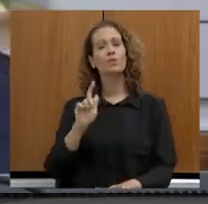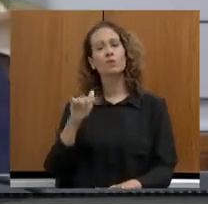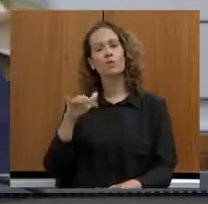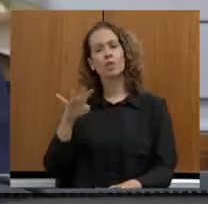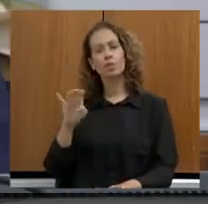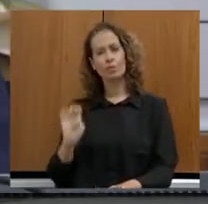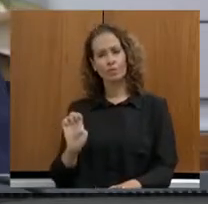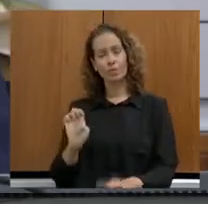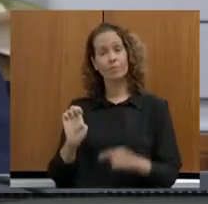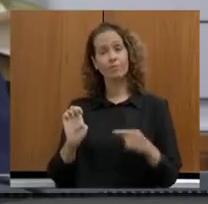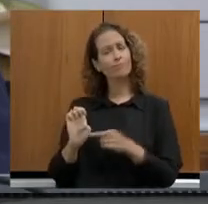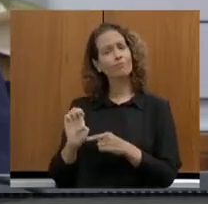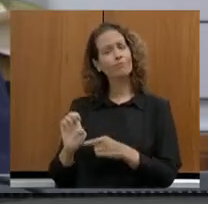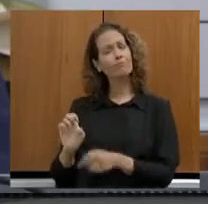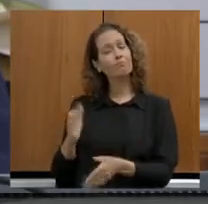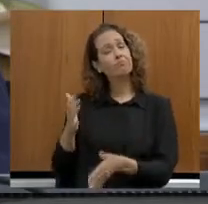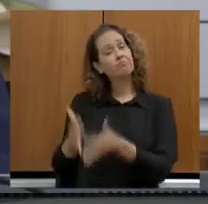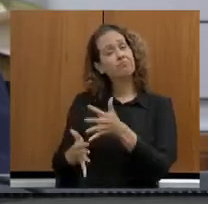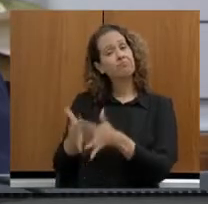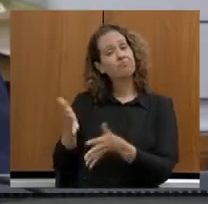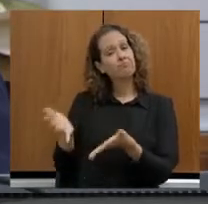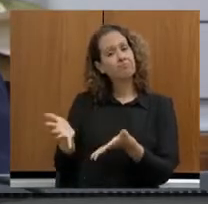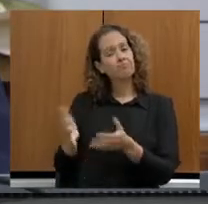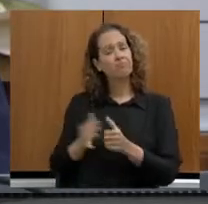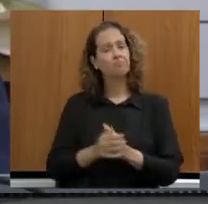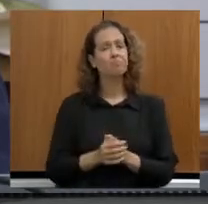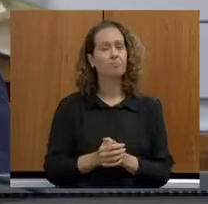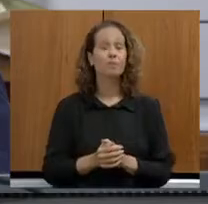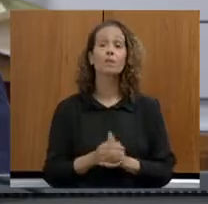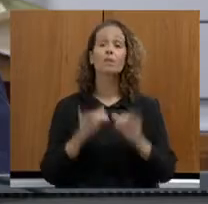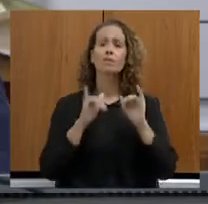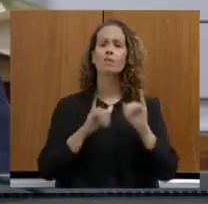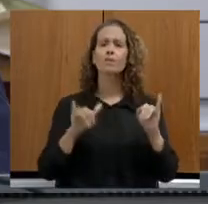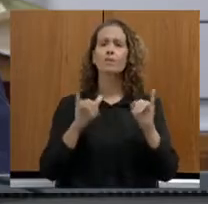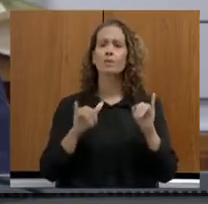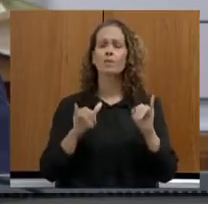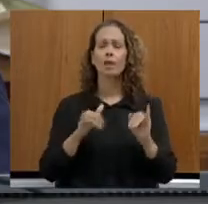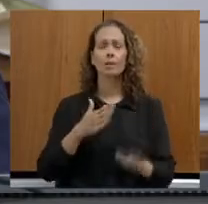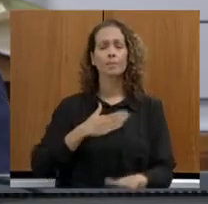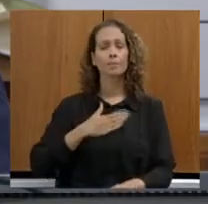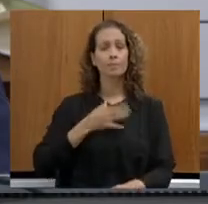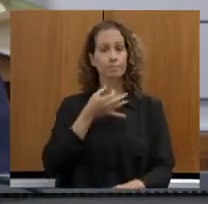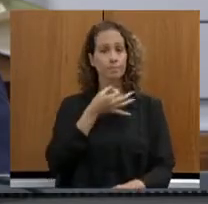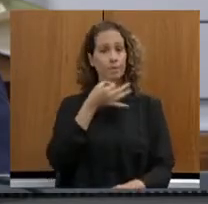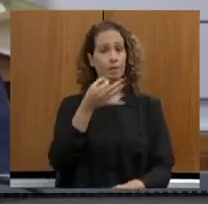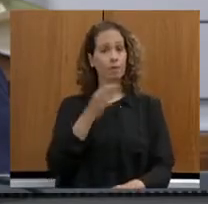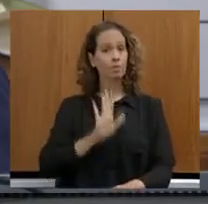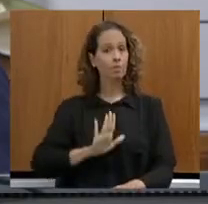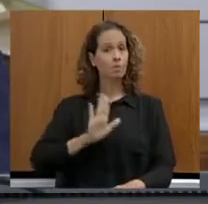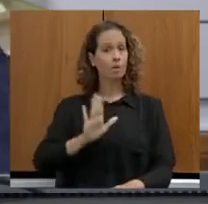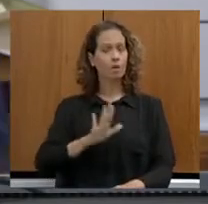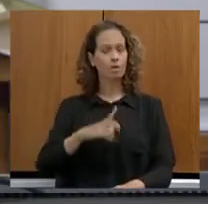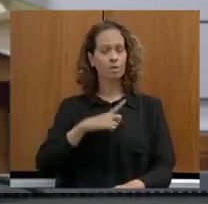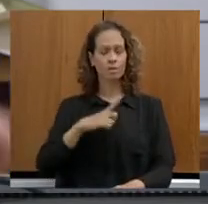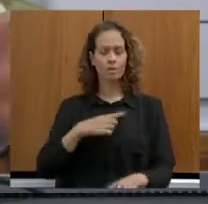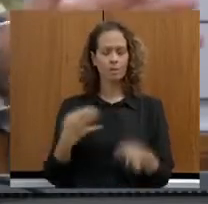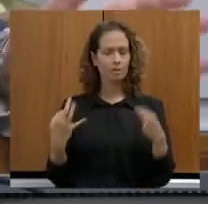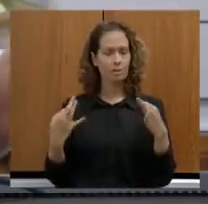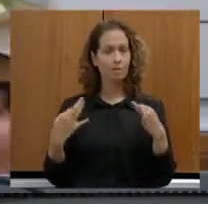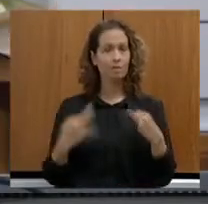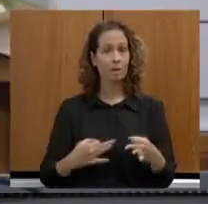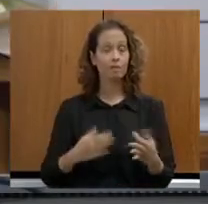passagem e é eu vou dizer por mim mas eu tenho certeza que cereja